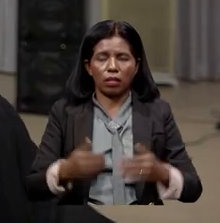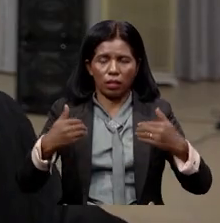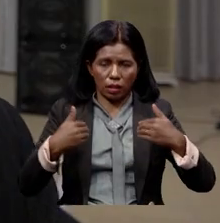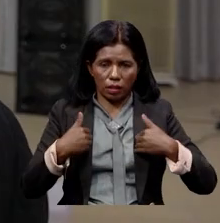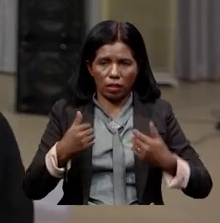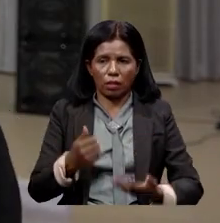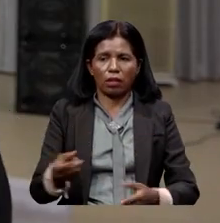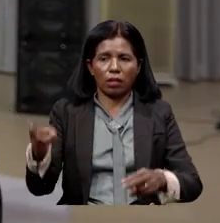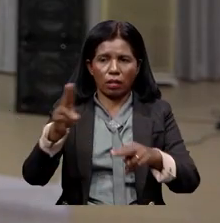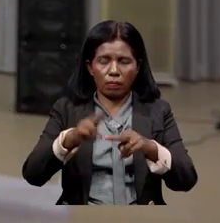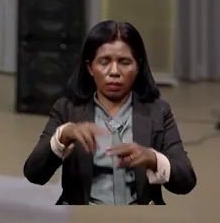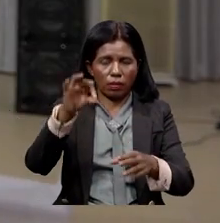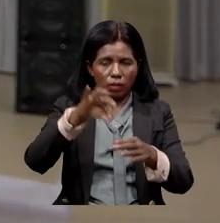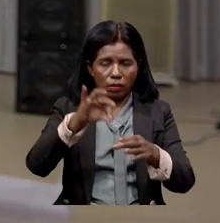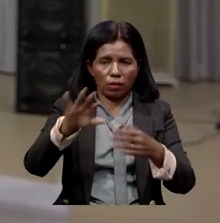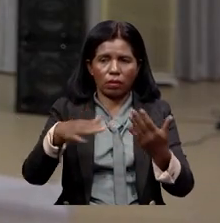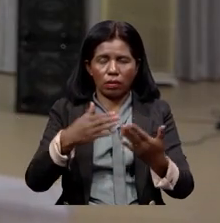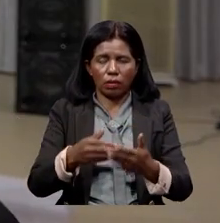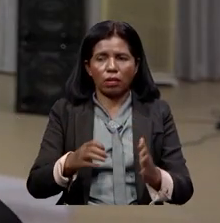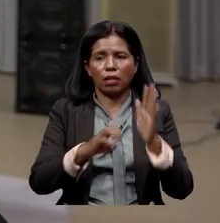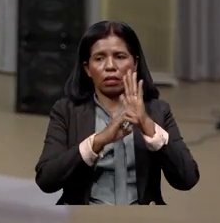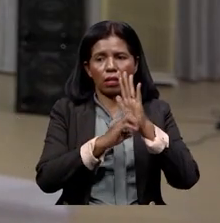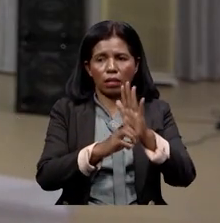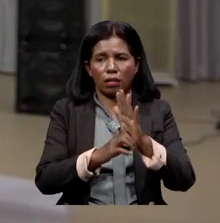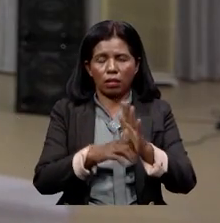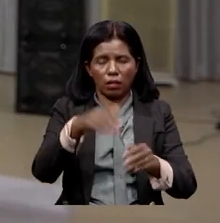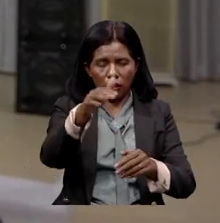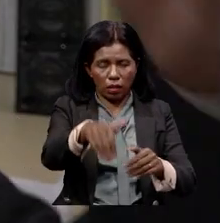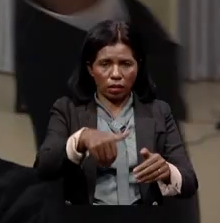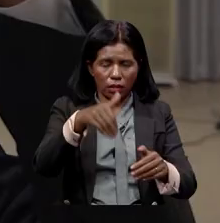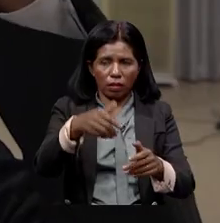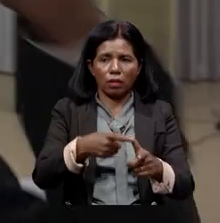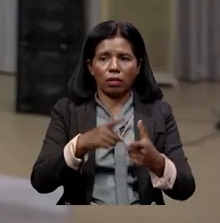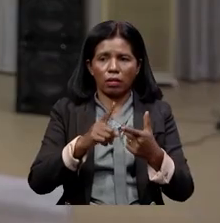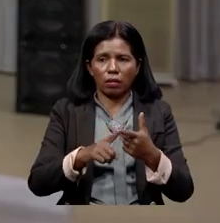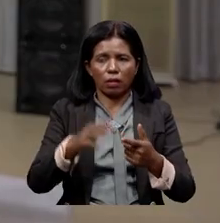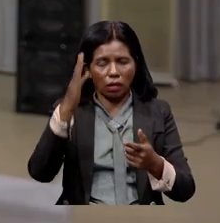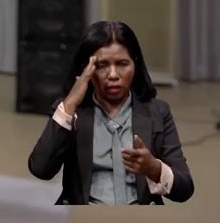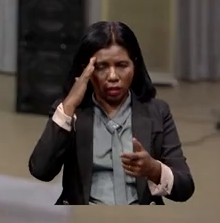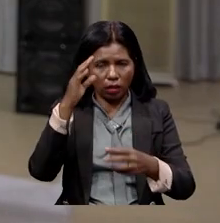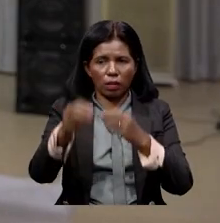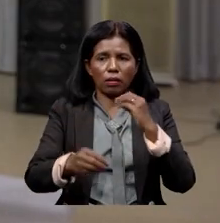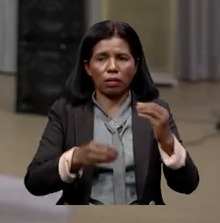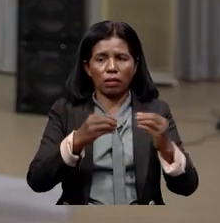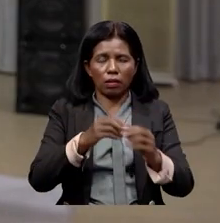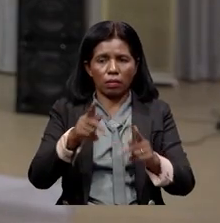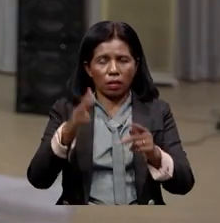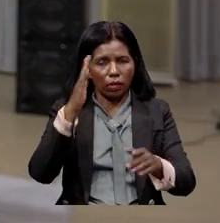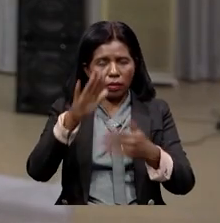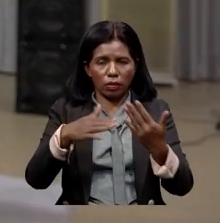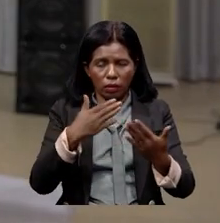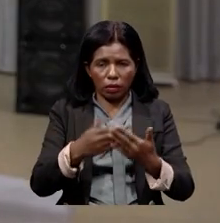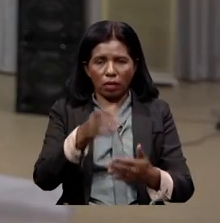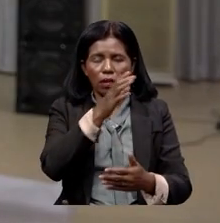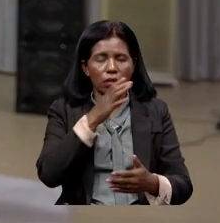de aumenta a produção. E por exemplo, essa trator, pois mos conhecimento povo nia, agricultor